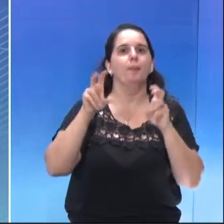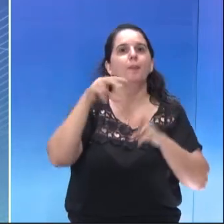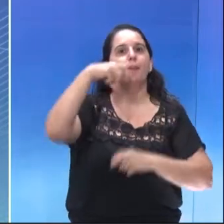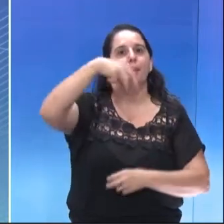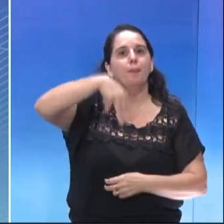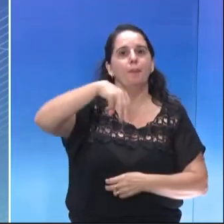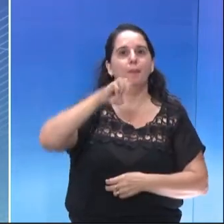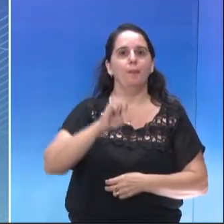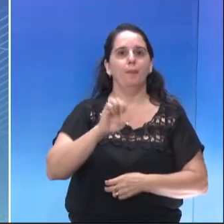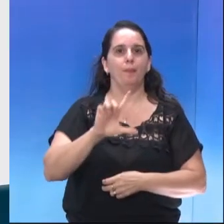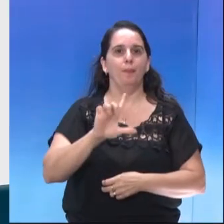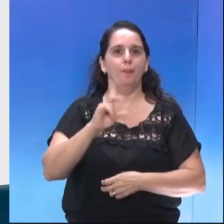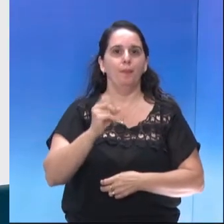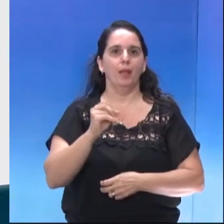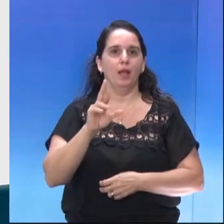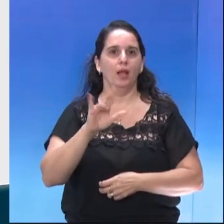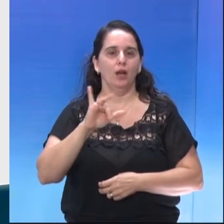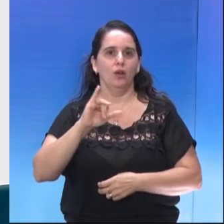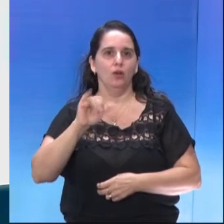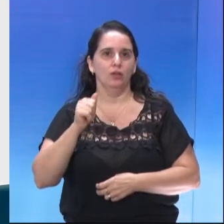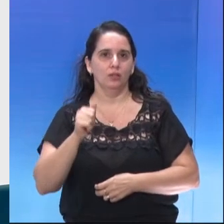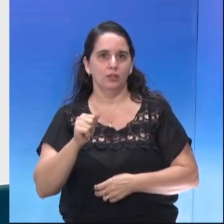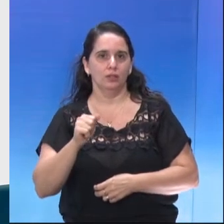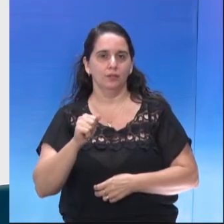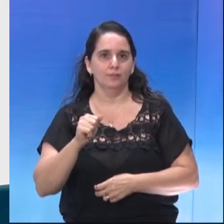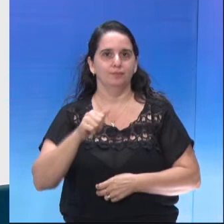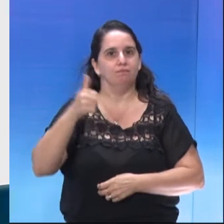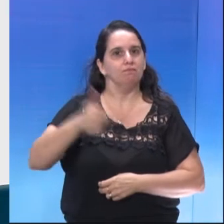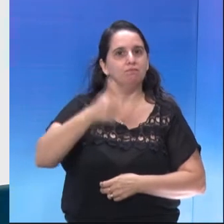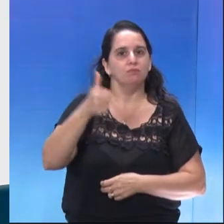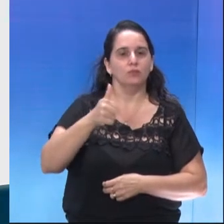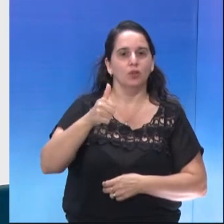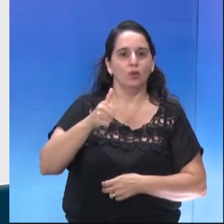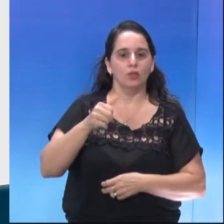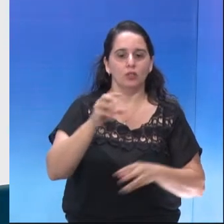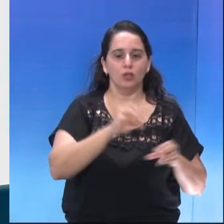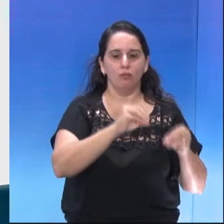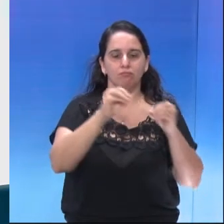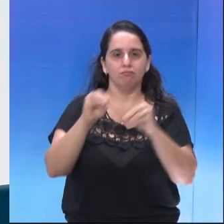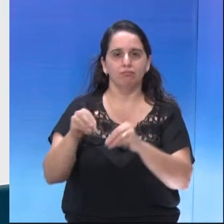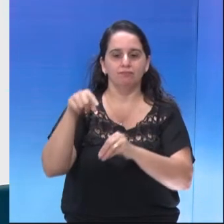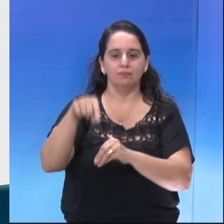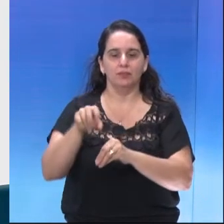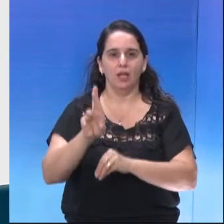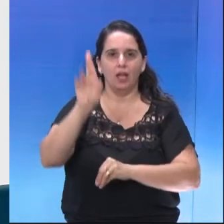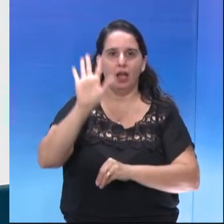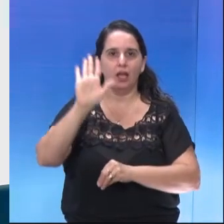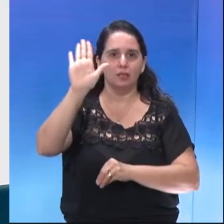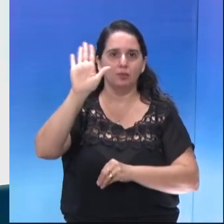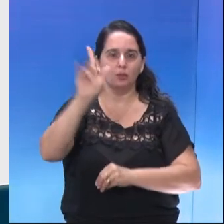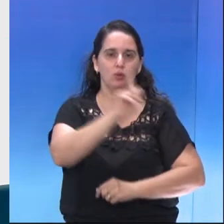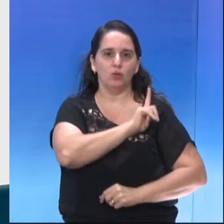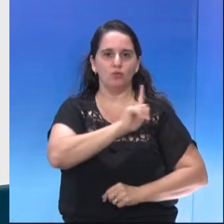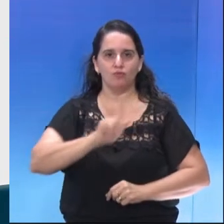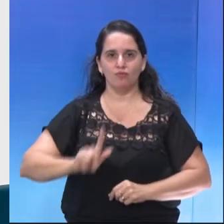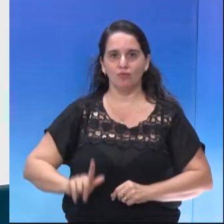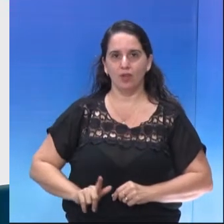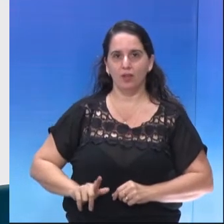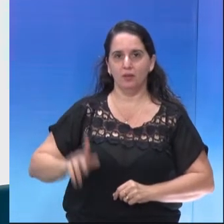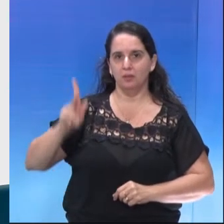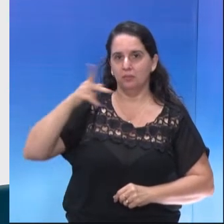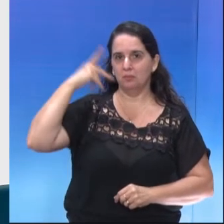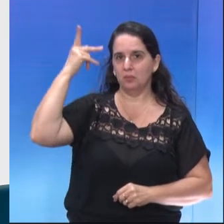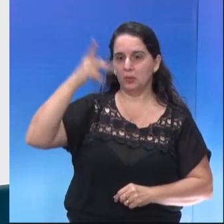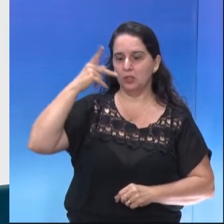problemática levantada. Ou seja, não transferir toda a responsabilidade para governos, para autoridades,